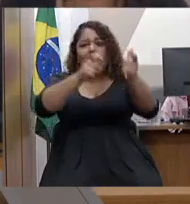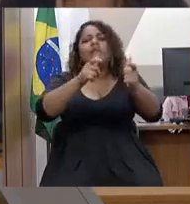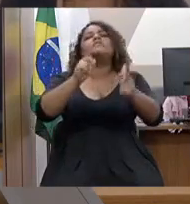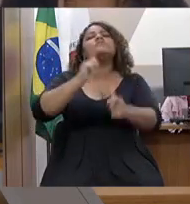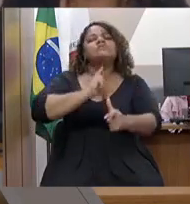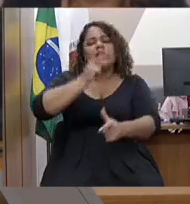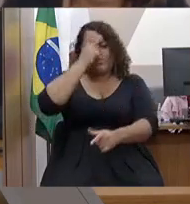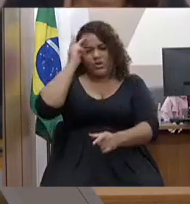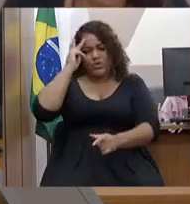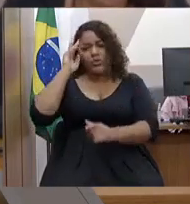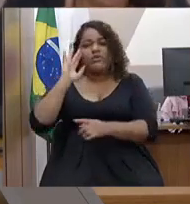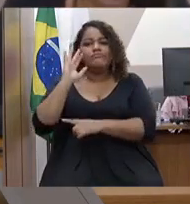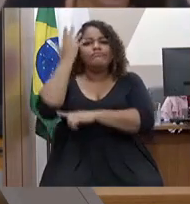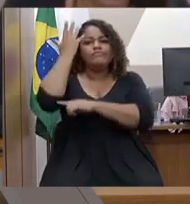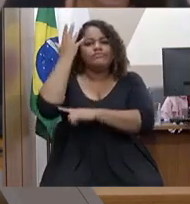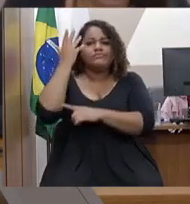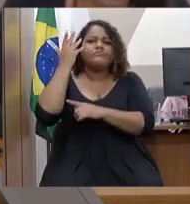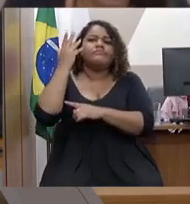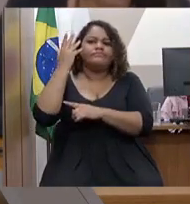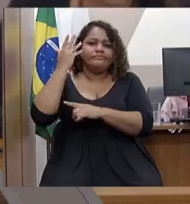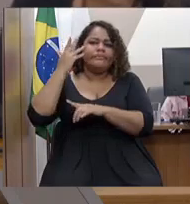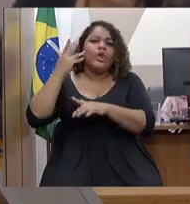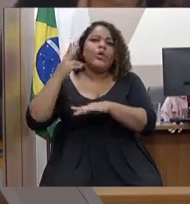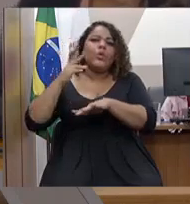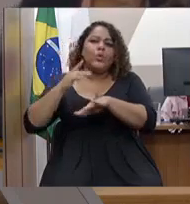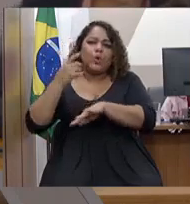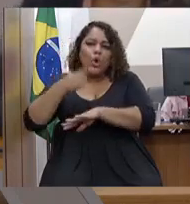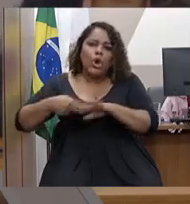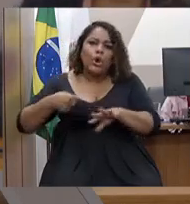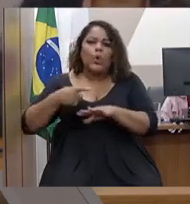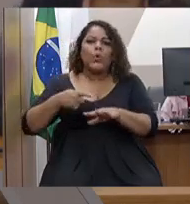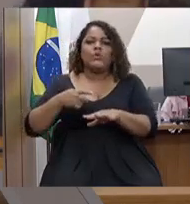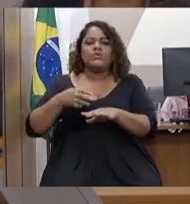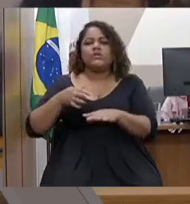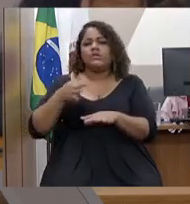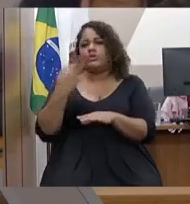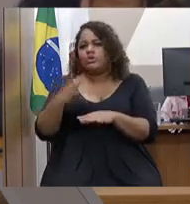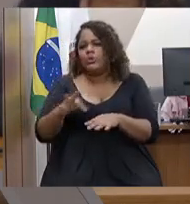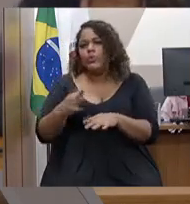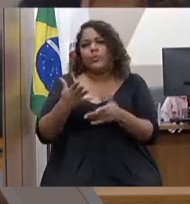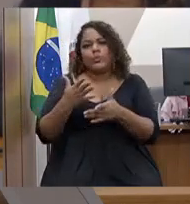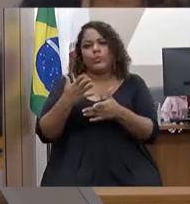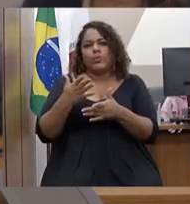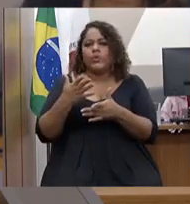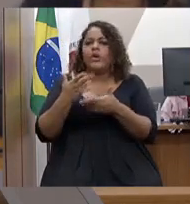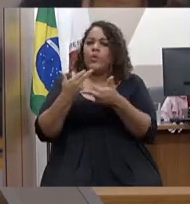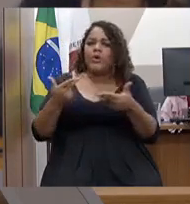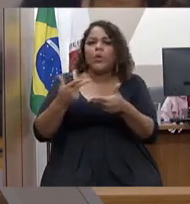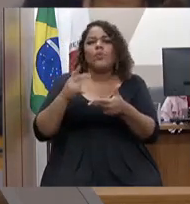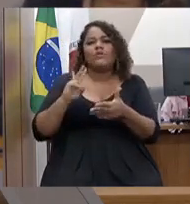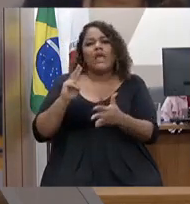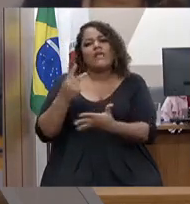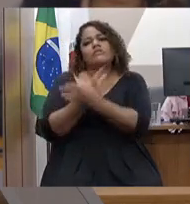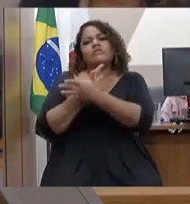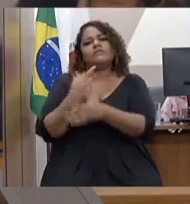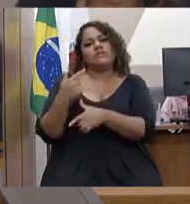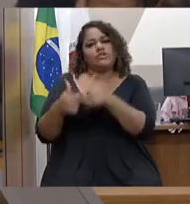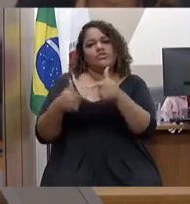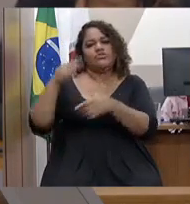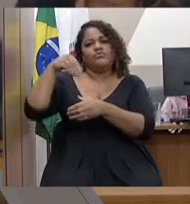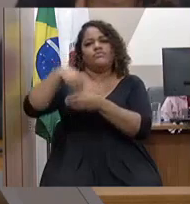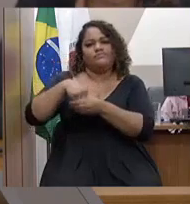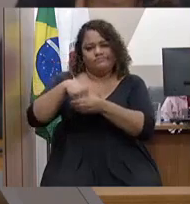os em todos em todos os lugares e agora com essa precipitação Total eu dizia quando eu tomei posse